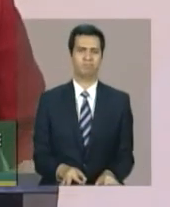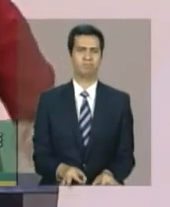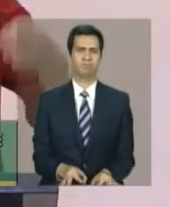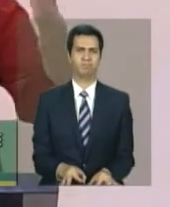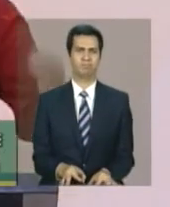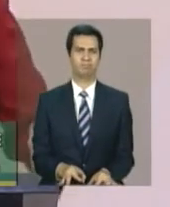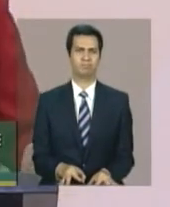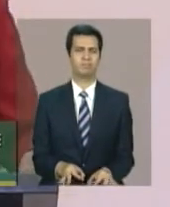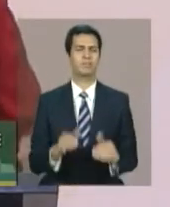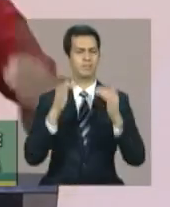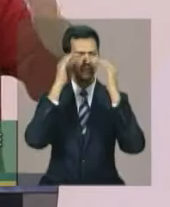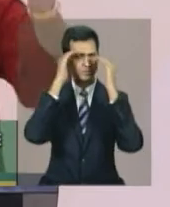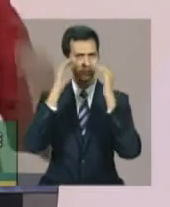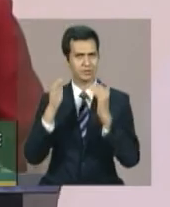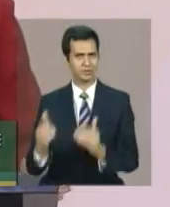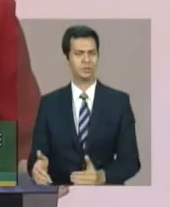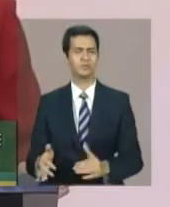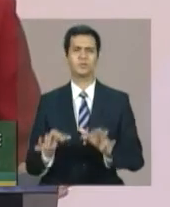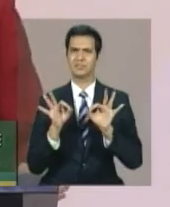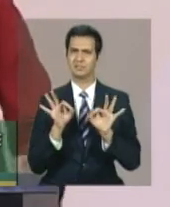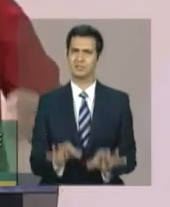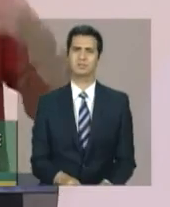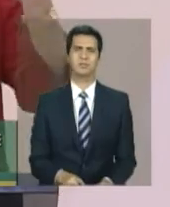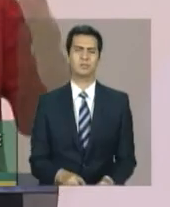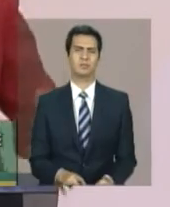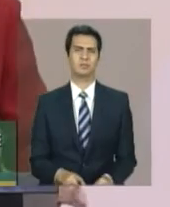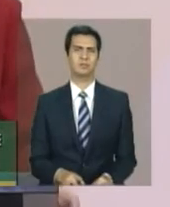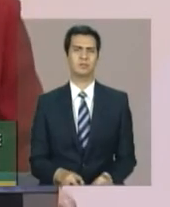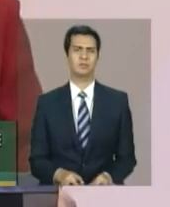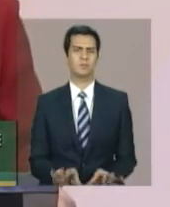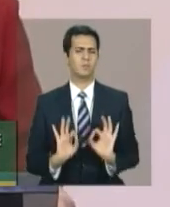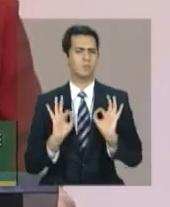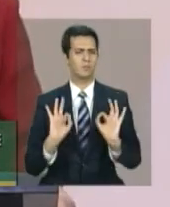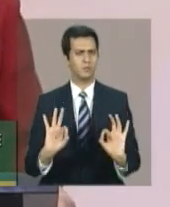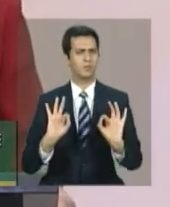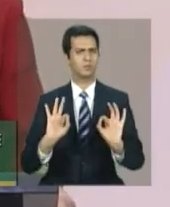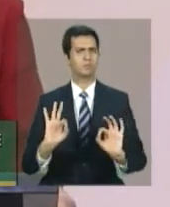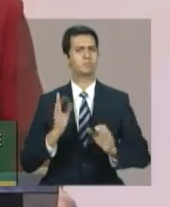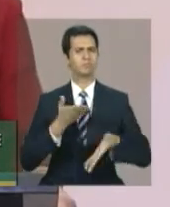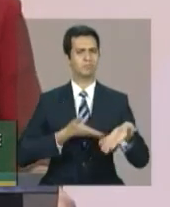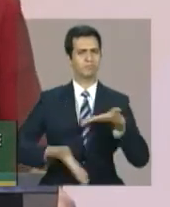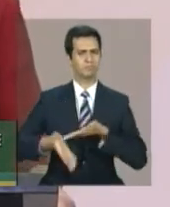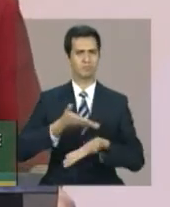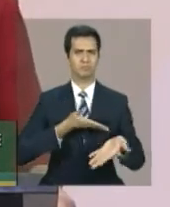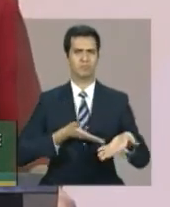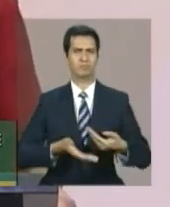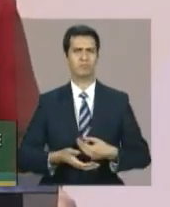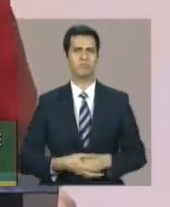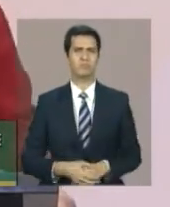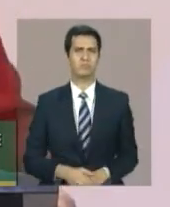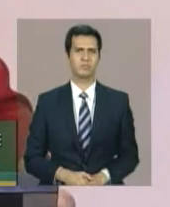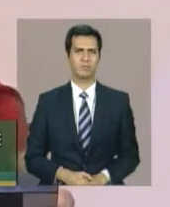muito respeitosa, muito correta, de alta qualificação. Eu não estou aqui